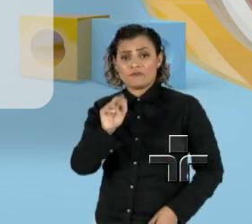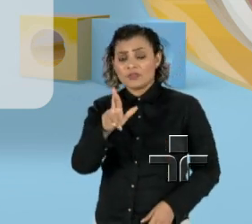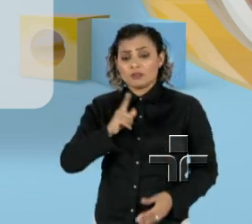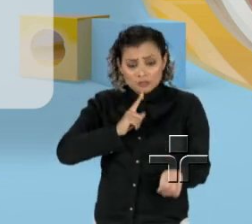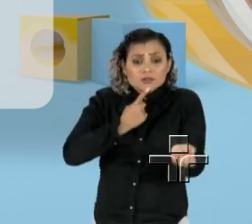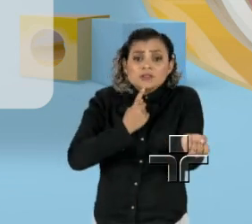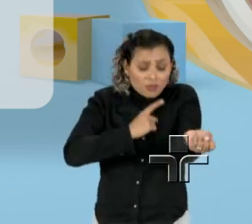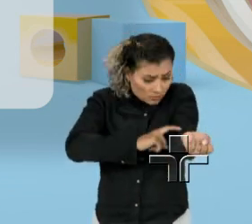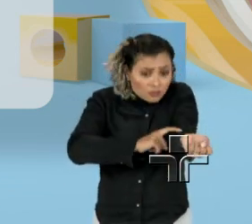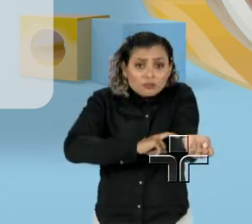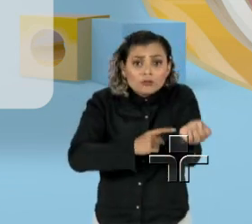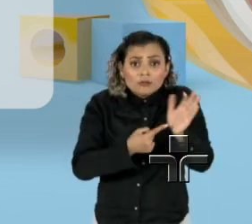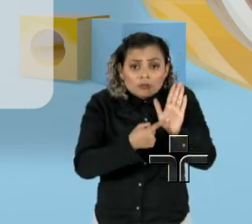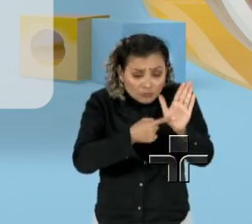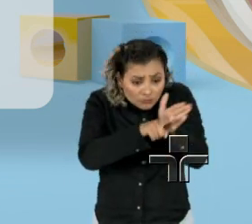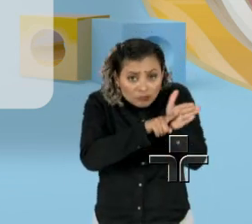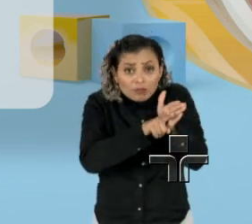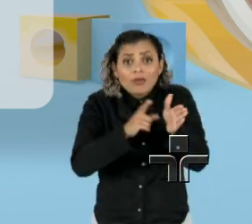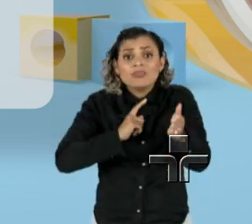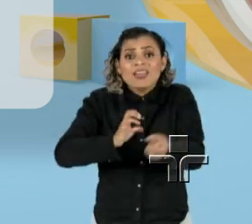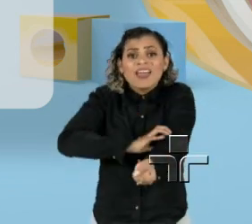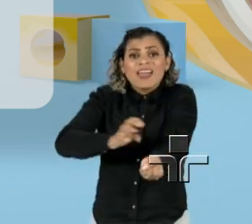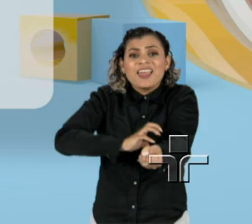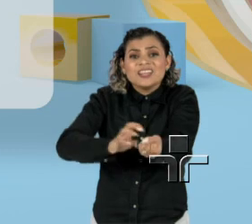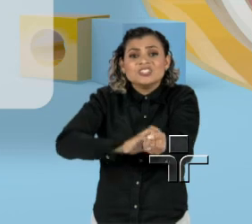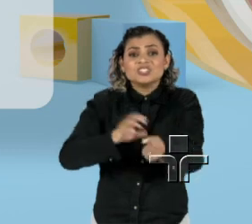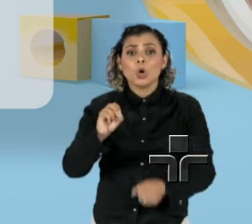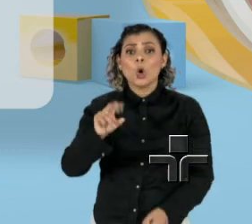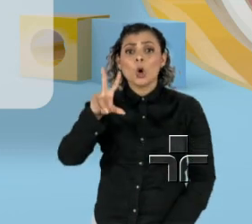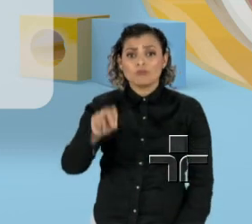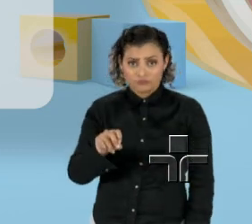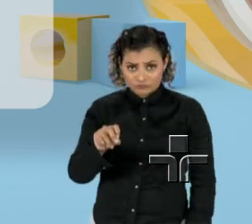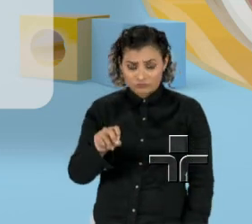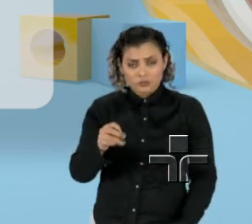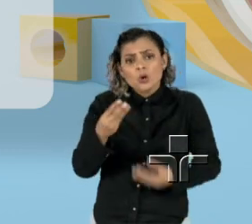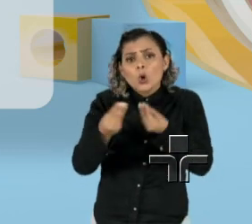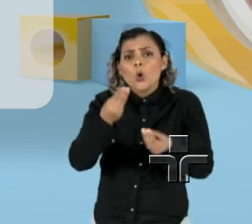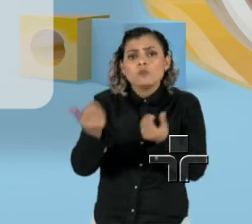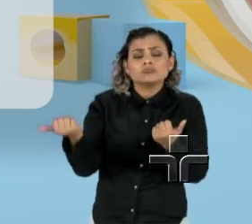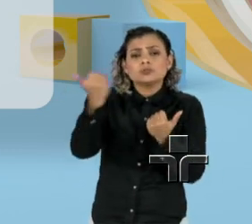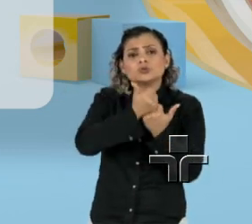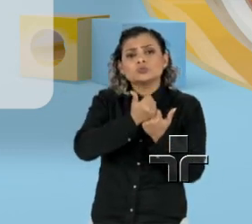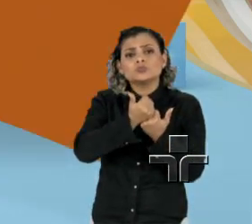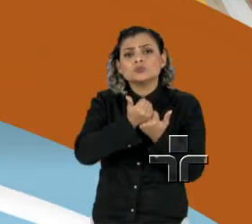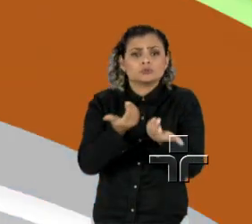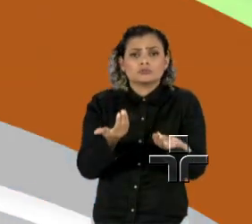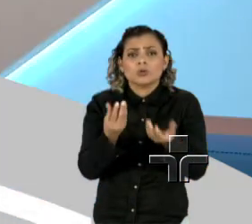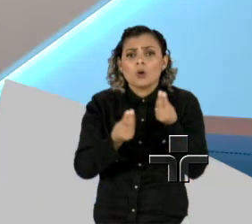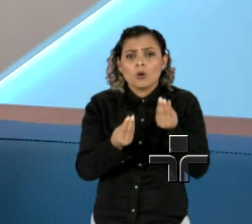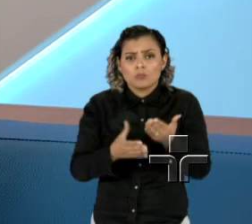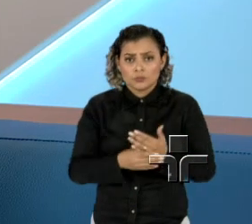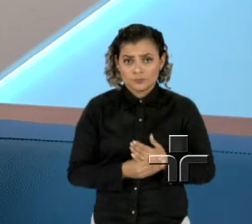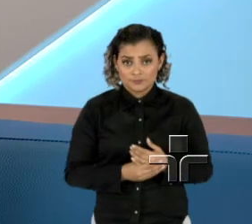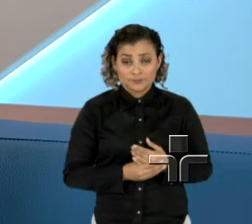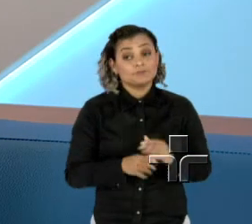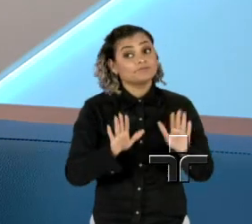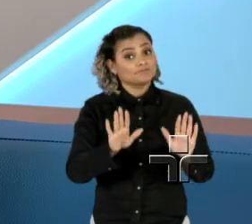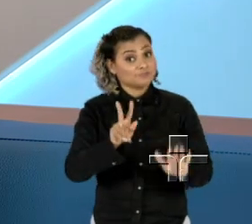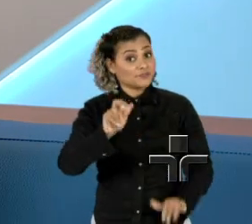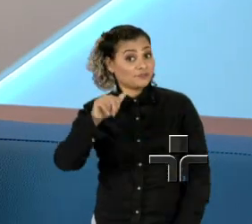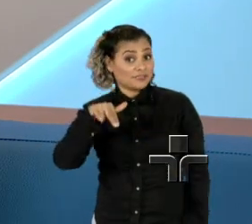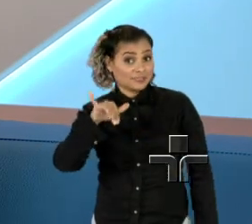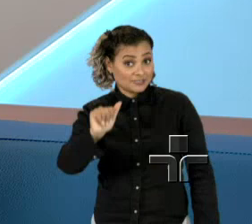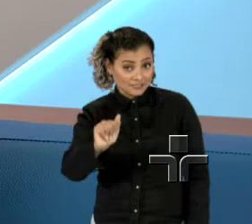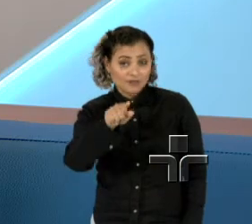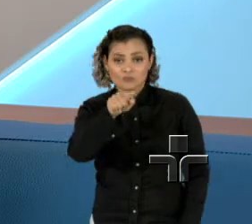alteração, mostrando que ele tem alergia à clara do ovo. Como posso substituir essa proteína? Bom, Vânia, é o seguinte,